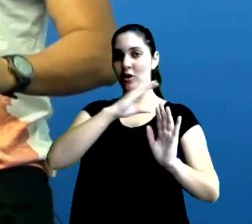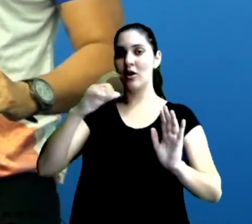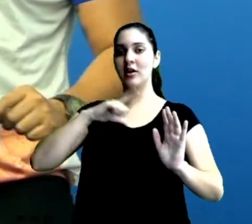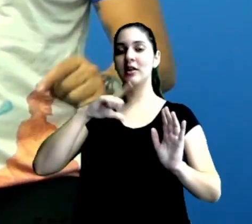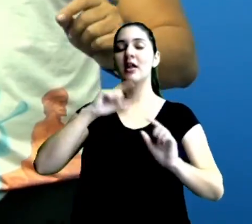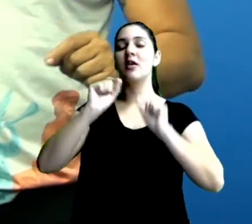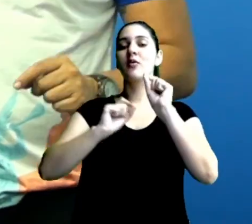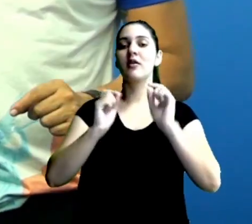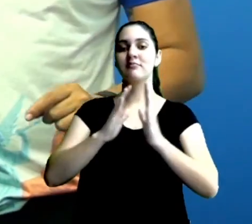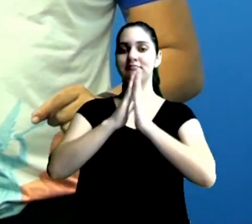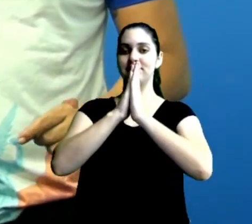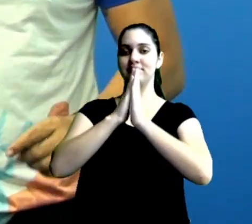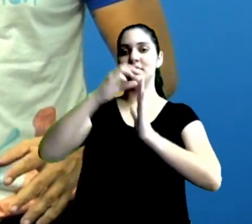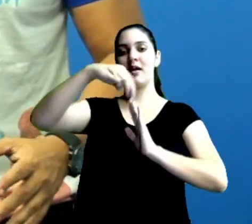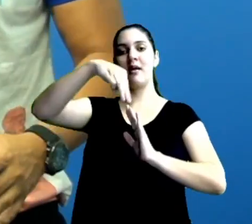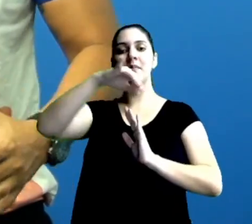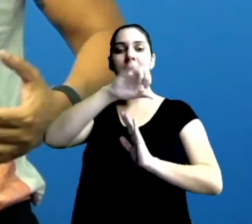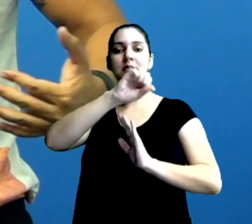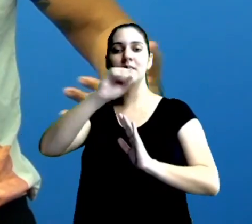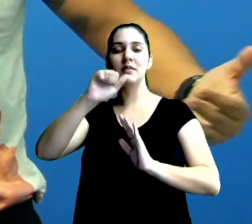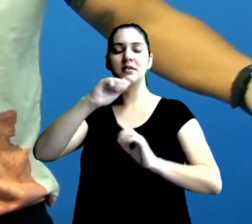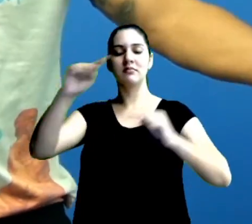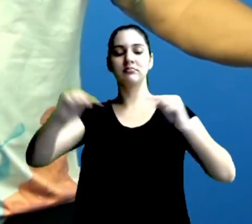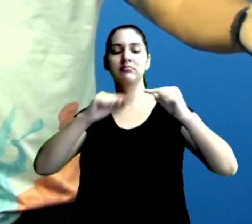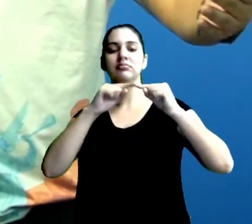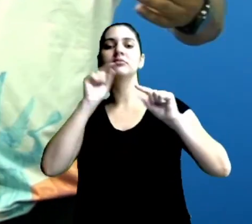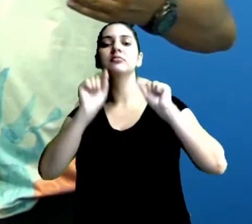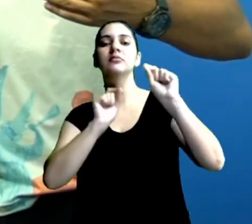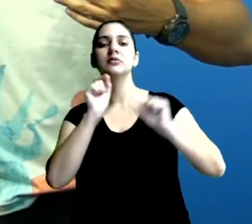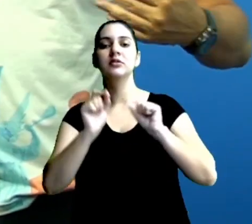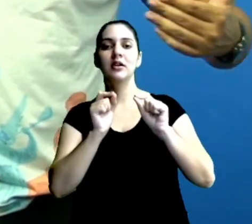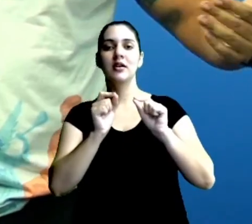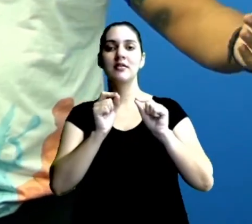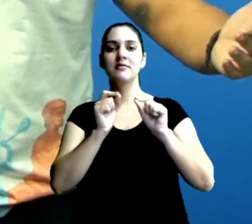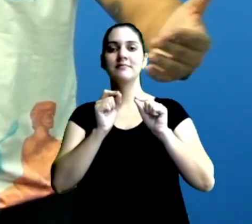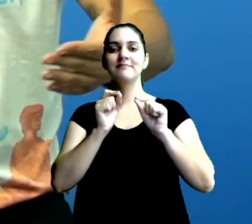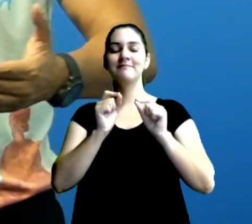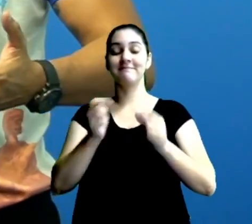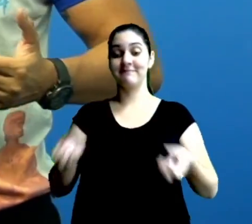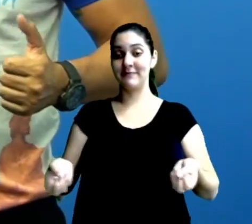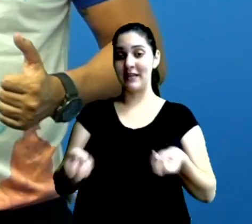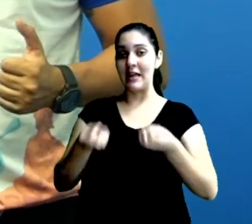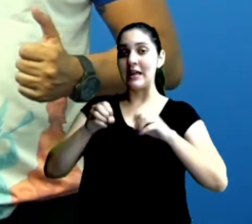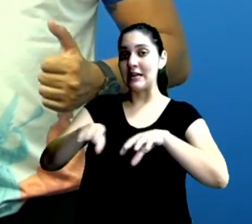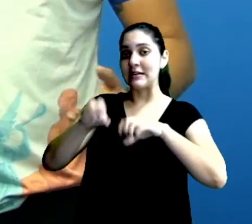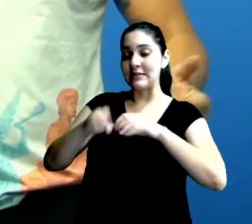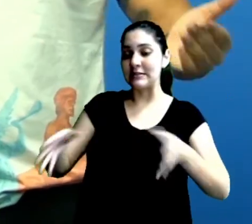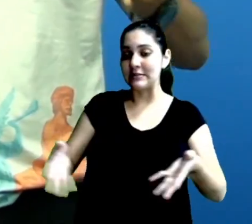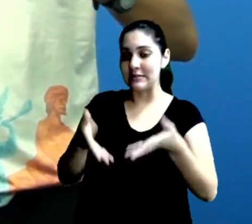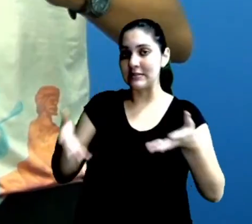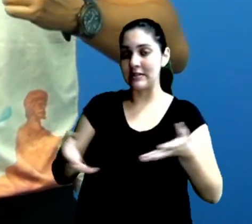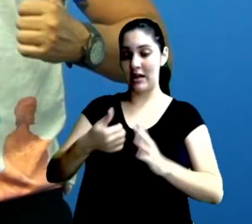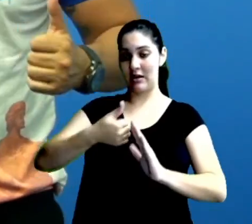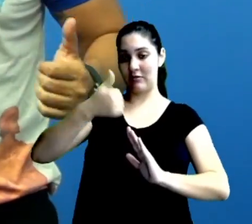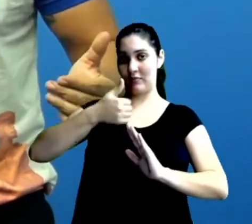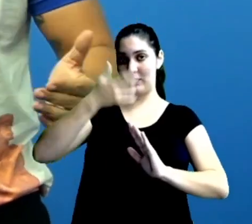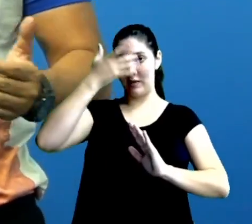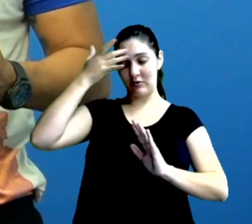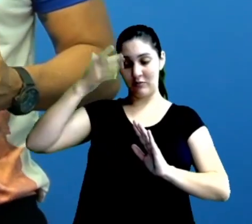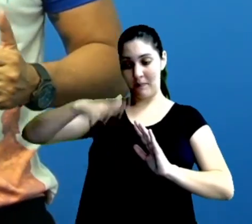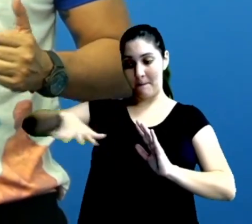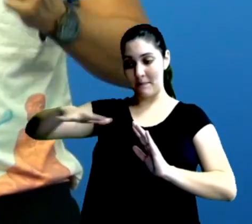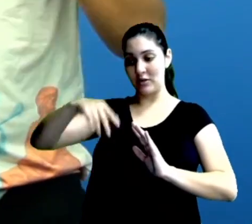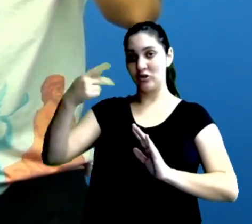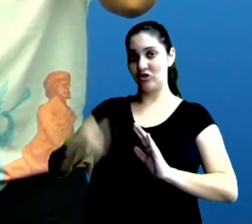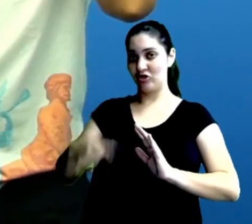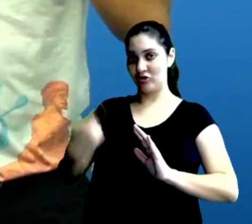Então tudo isso tinha o objetivo de catequizar, os primeiros habitantes, que foram chamados de